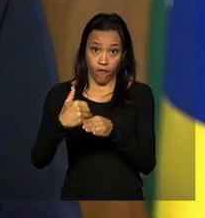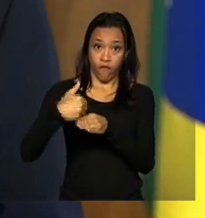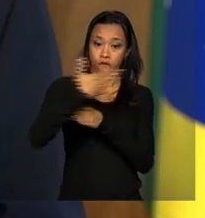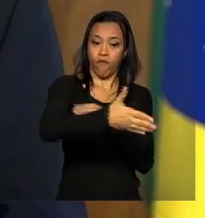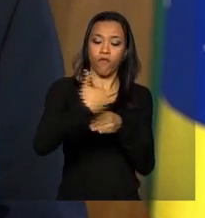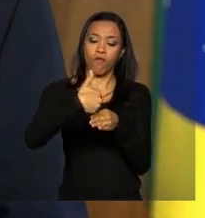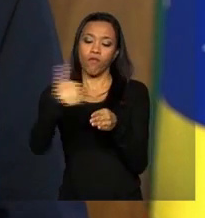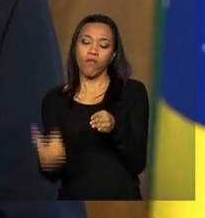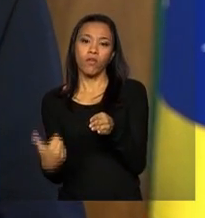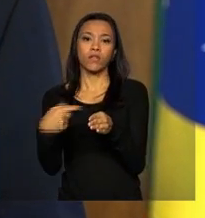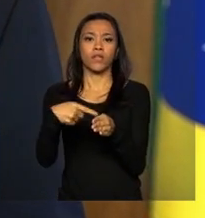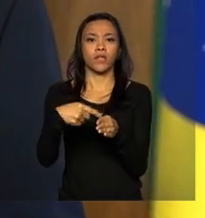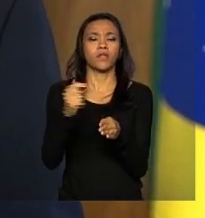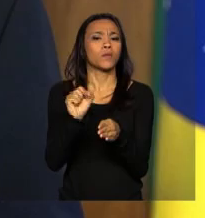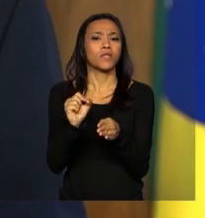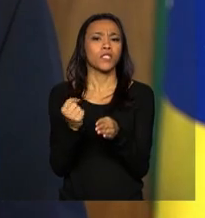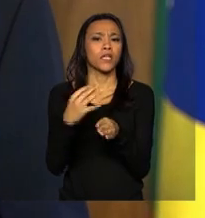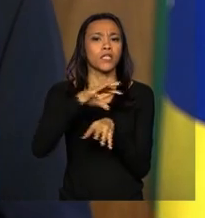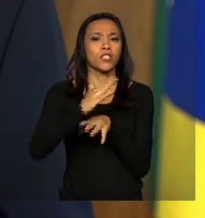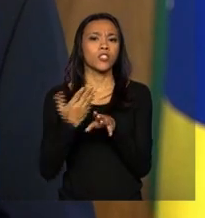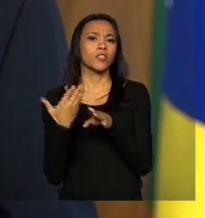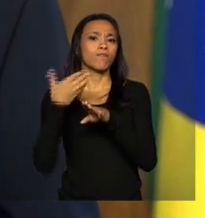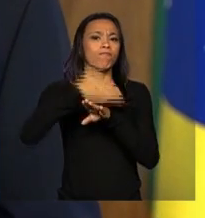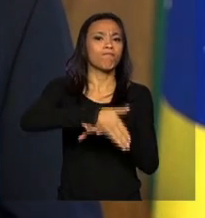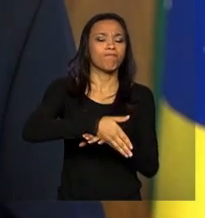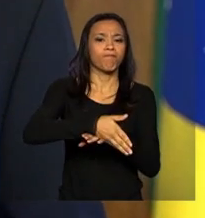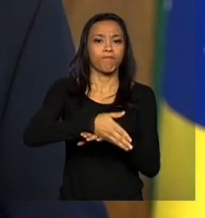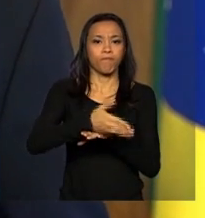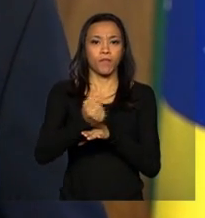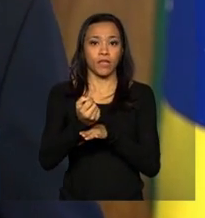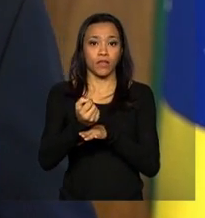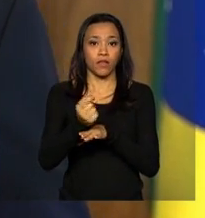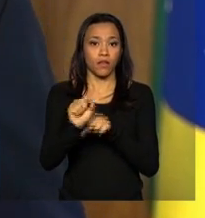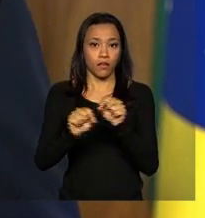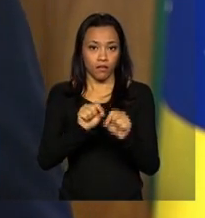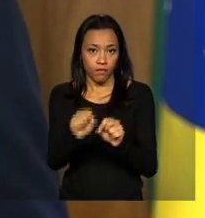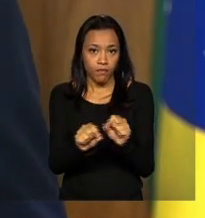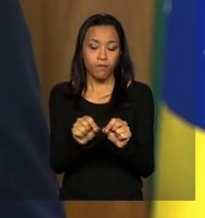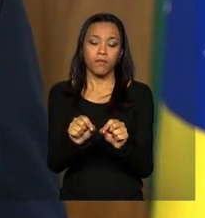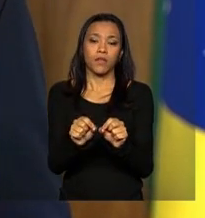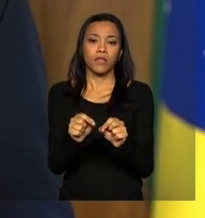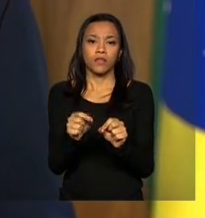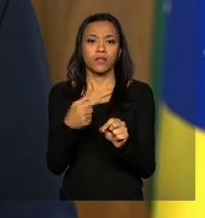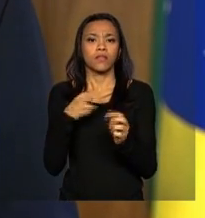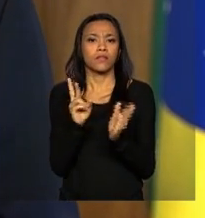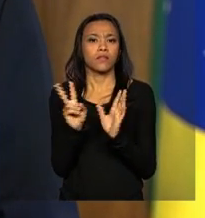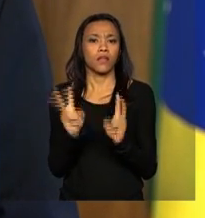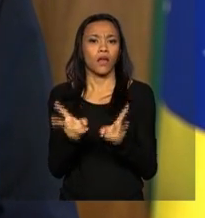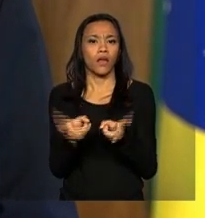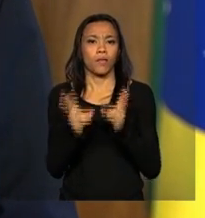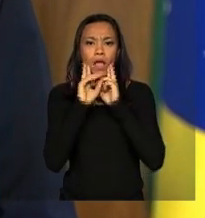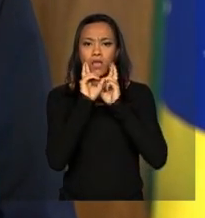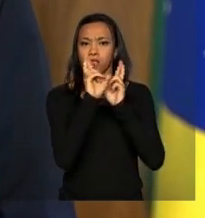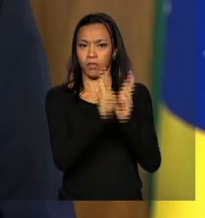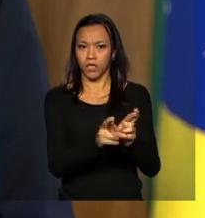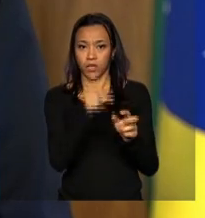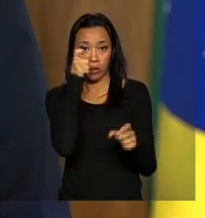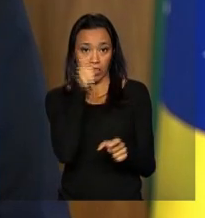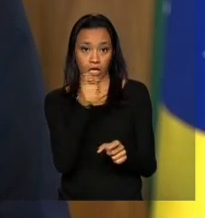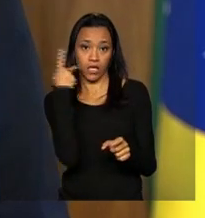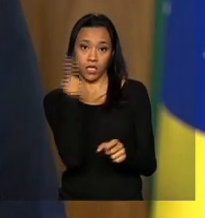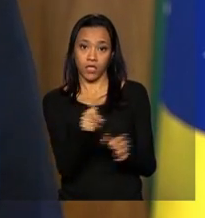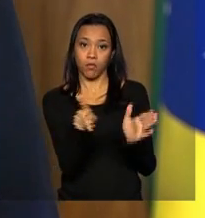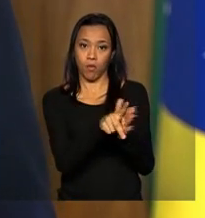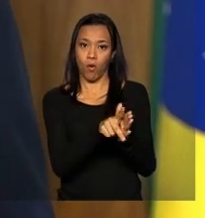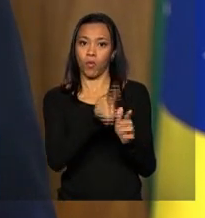à disposição brasileira de buscar elementos de equilíbrio que levem em consideração os interesses da parte uruguaia.